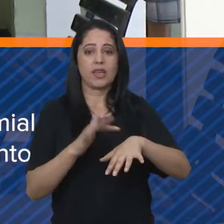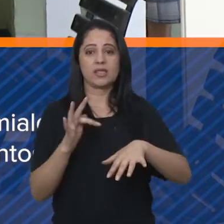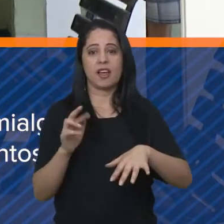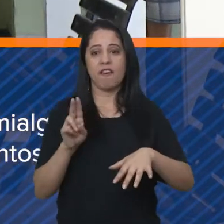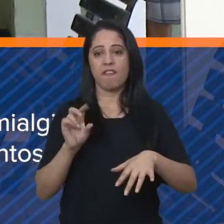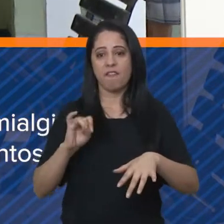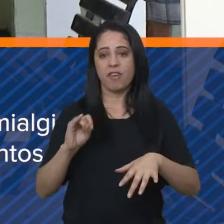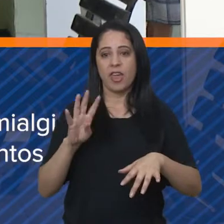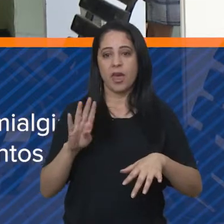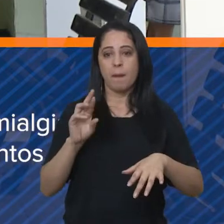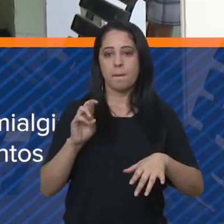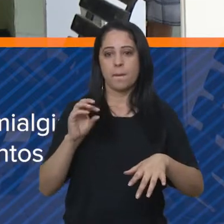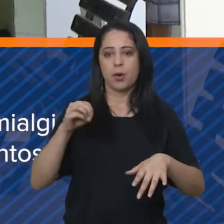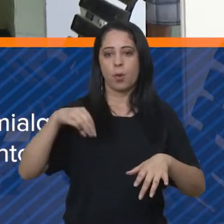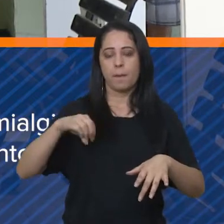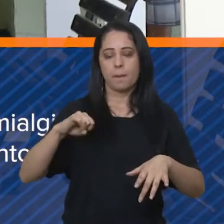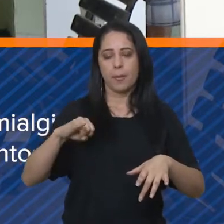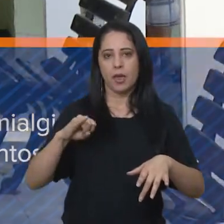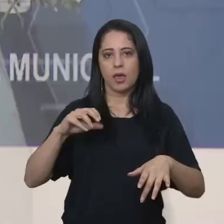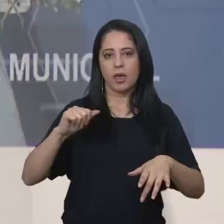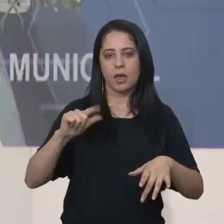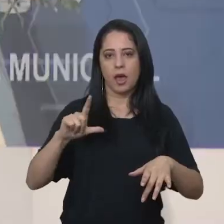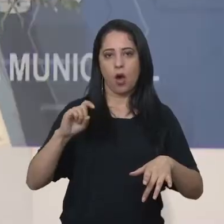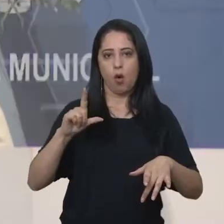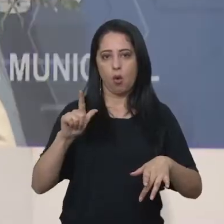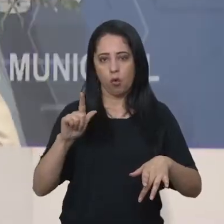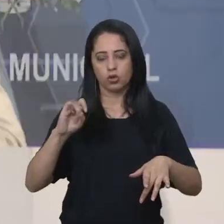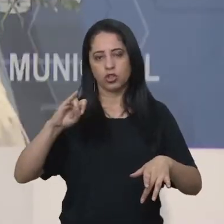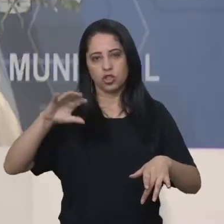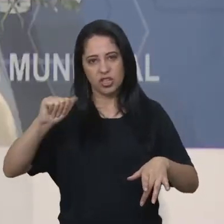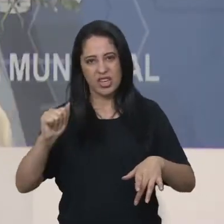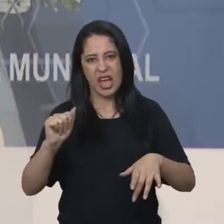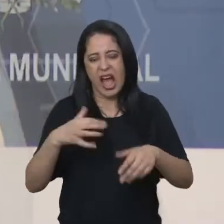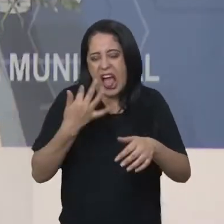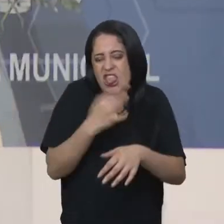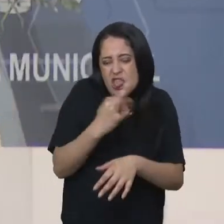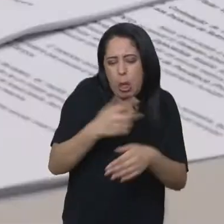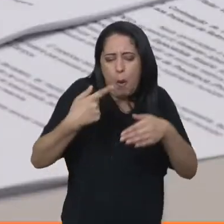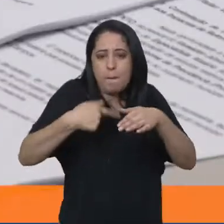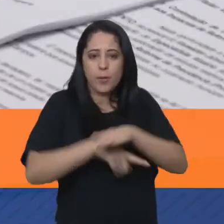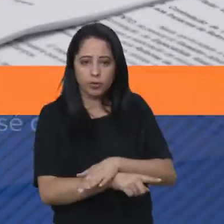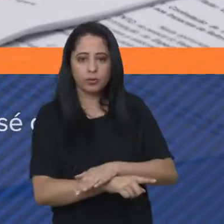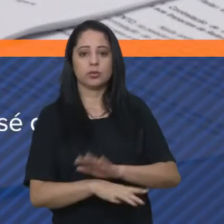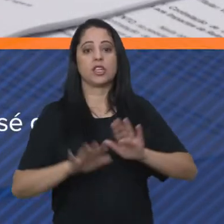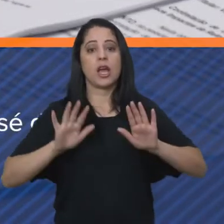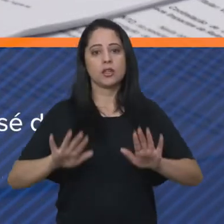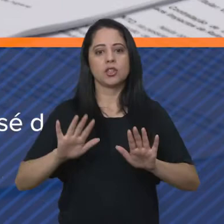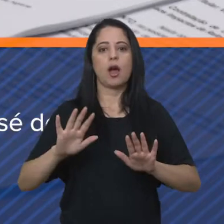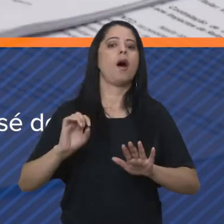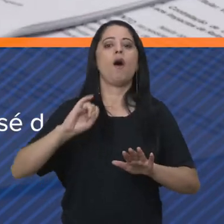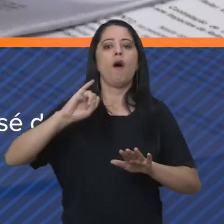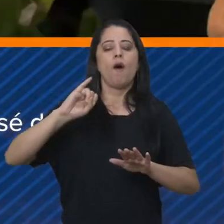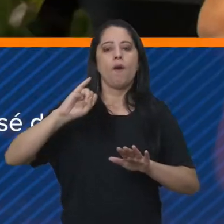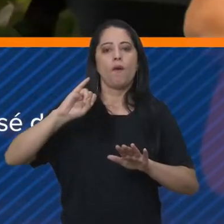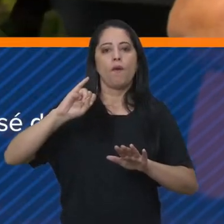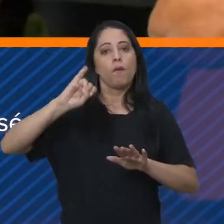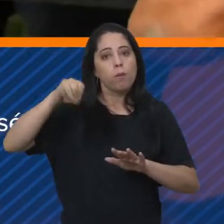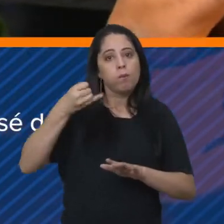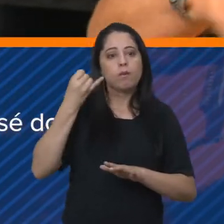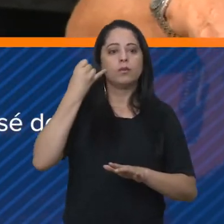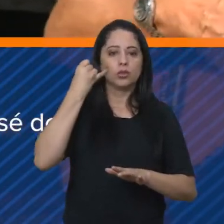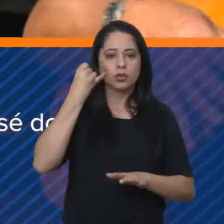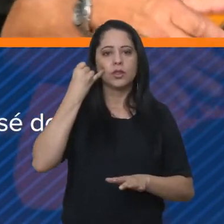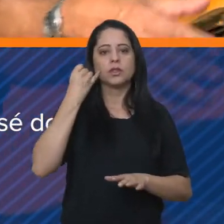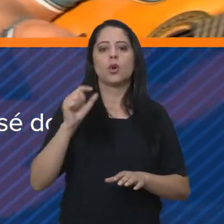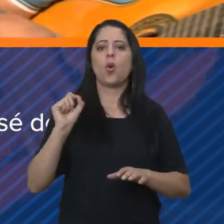fibromialgia para prioridade em atendimentos. Já o vereador Juvenil Silvério tem uma proposta na pauta para instituir no